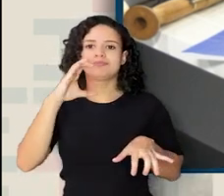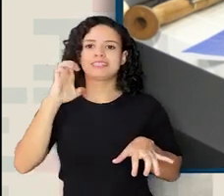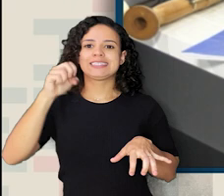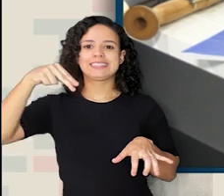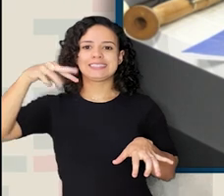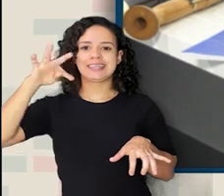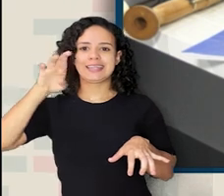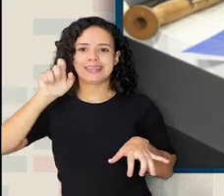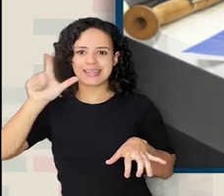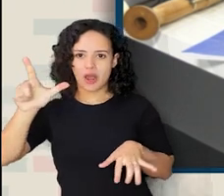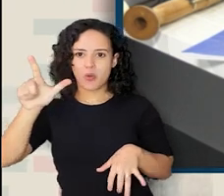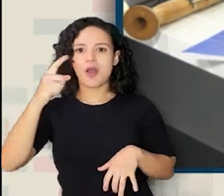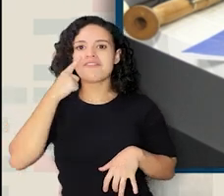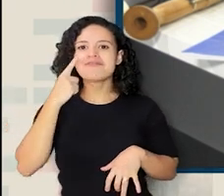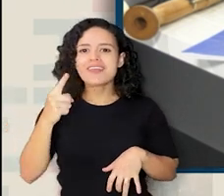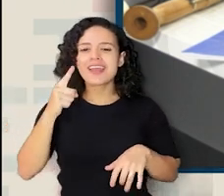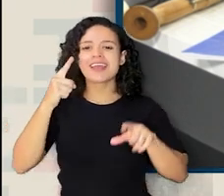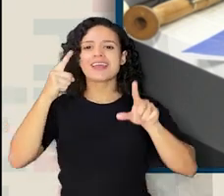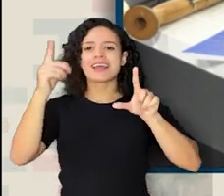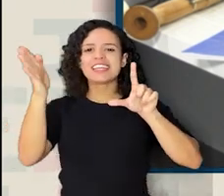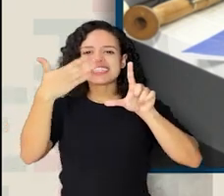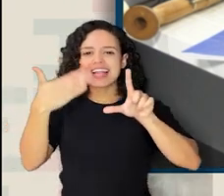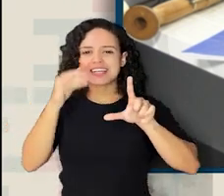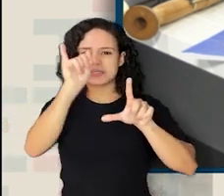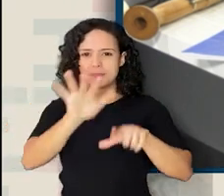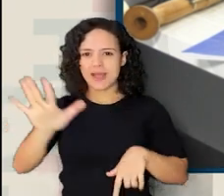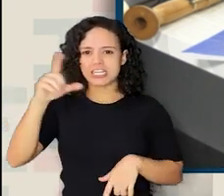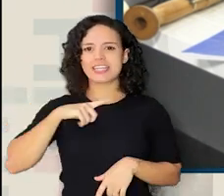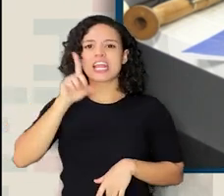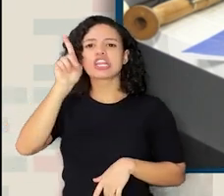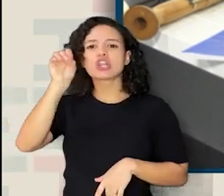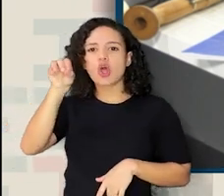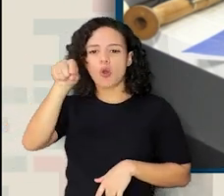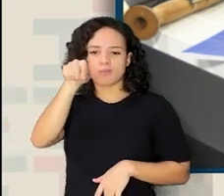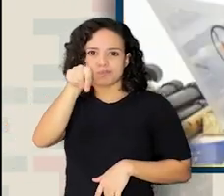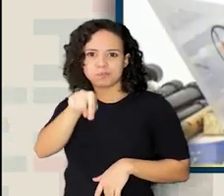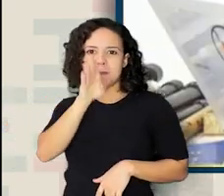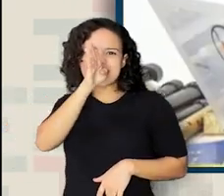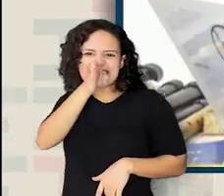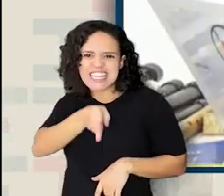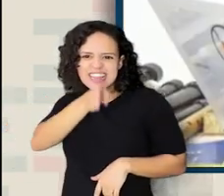dó central. O dó central do piano